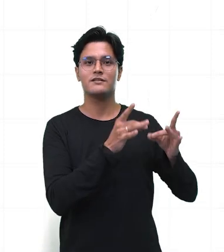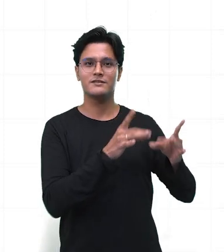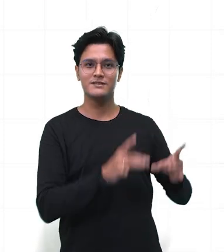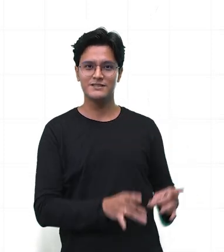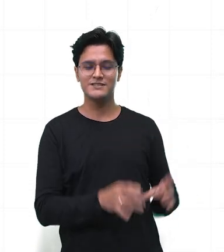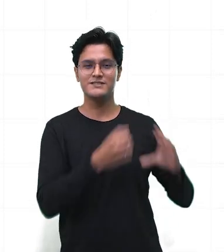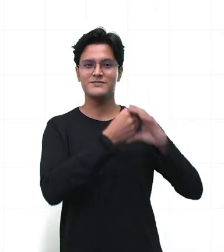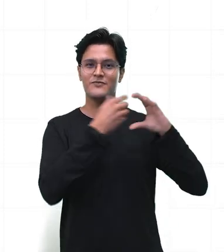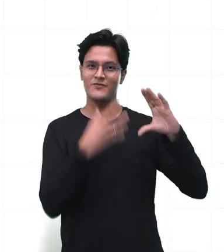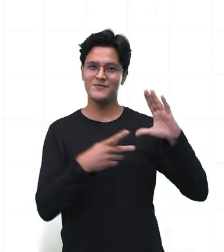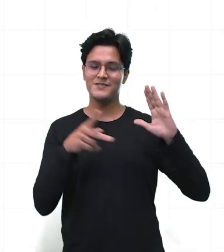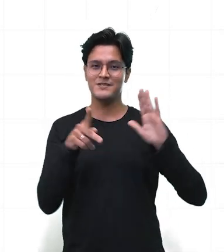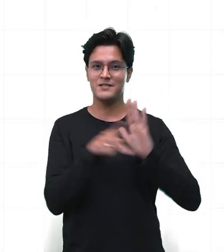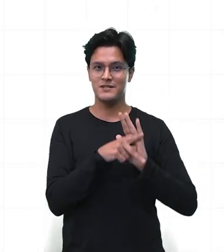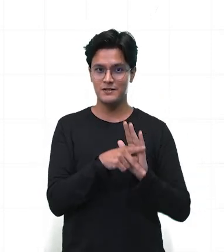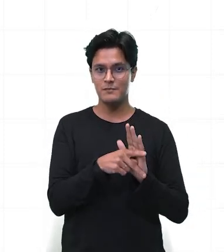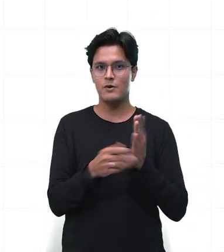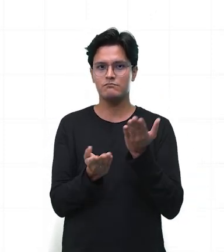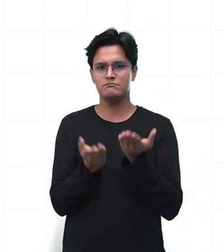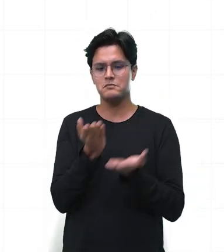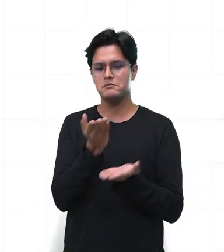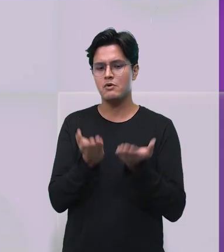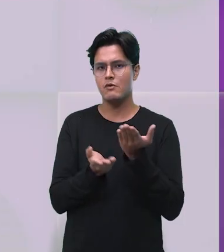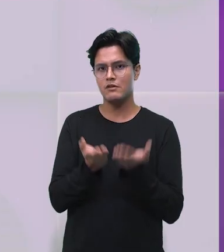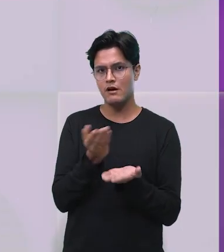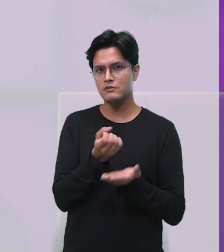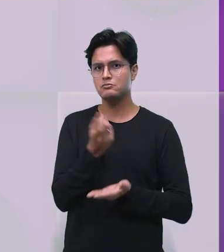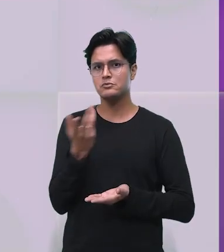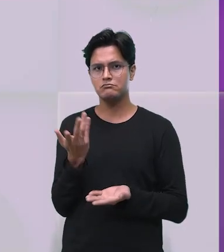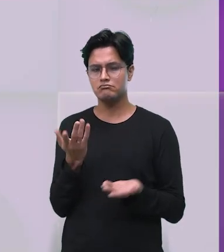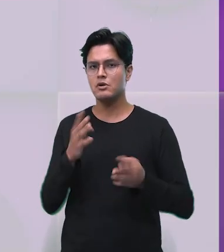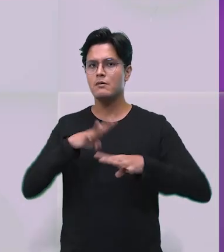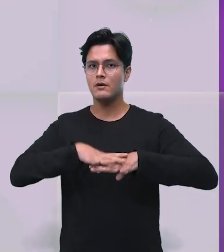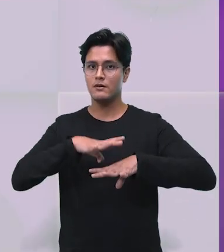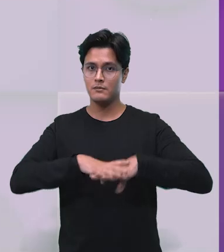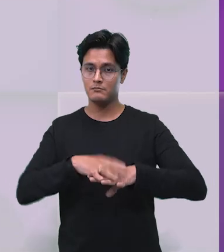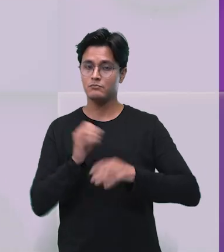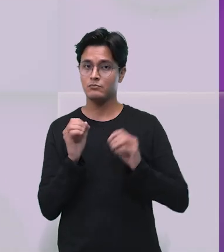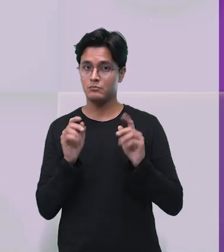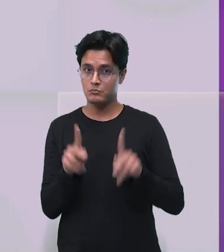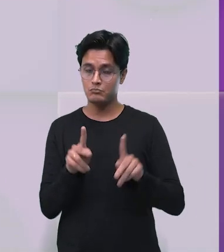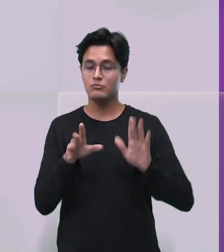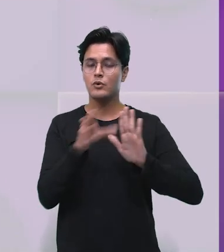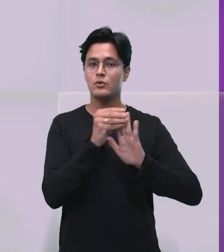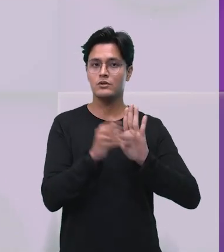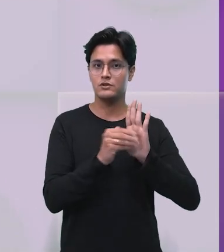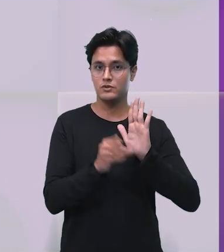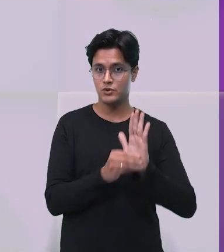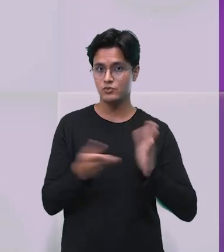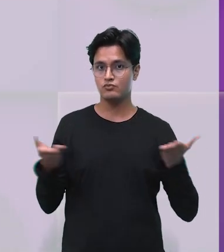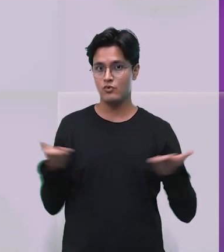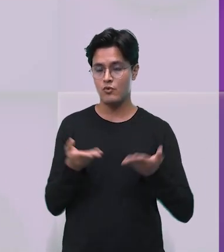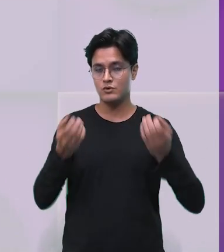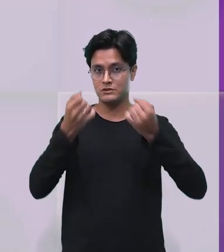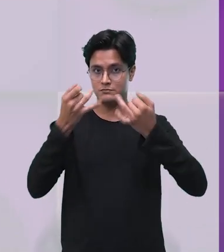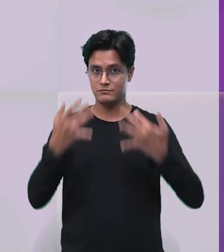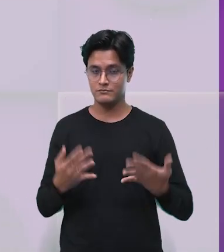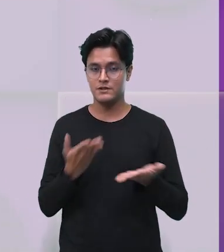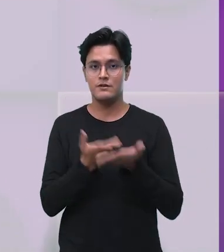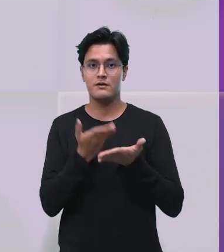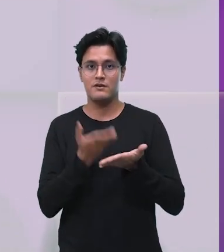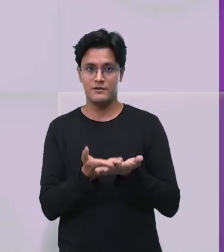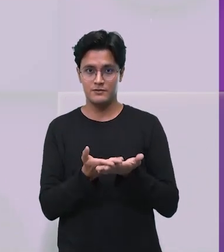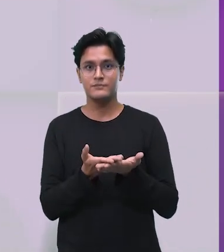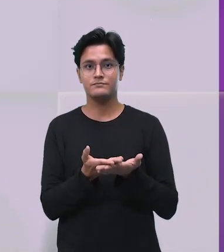das desigualdades matemáticas, ok? Então, esse aí é o conteúdo que nós iremos abordar na nossa aula